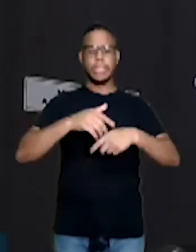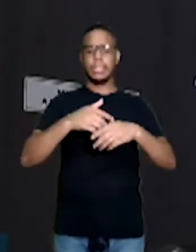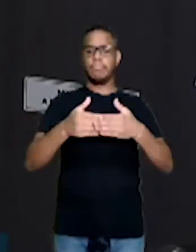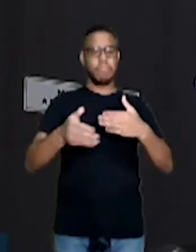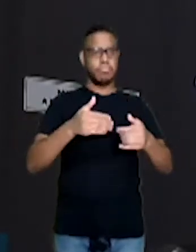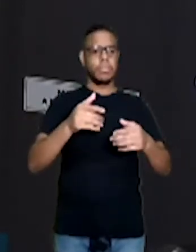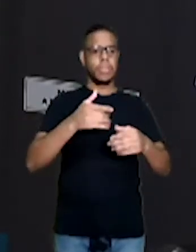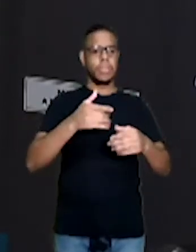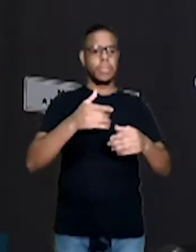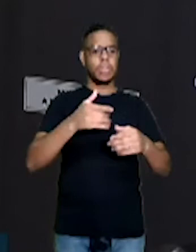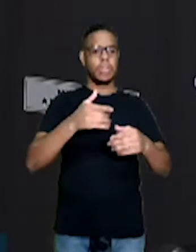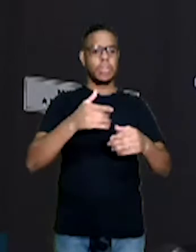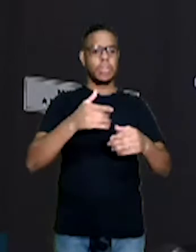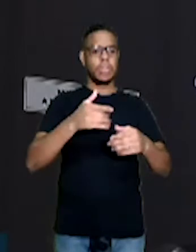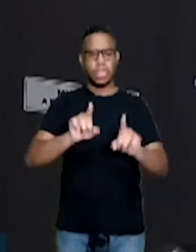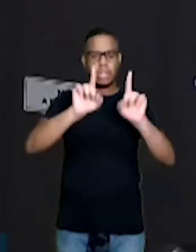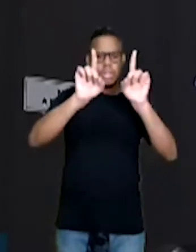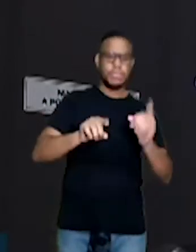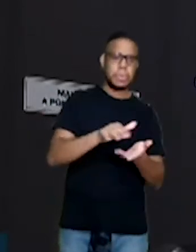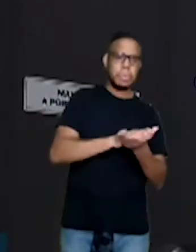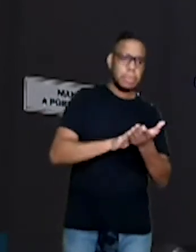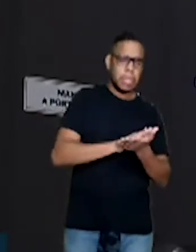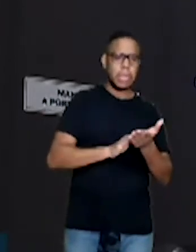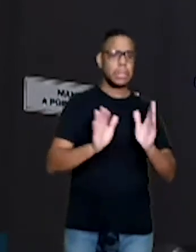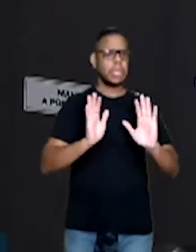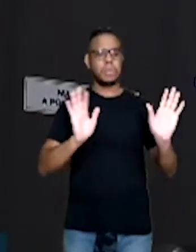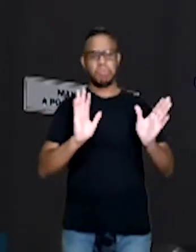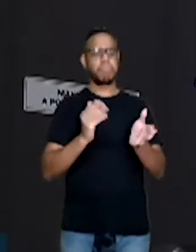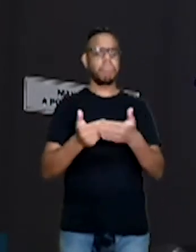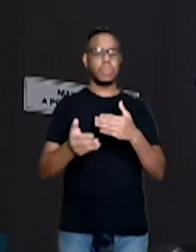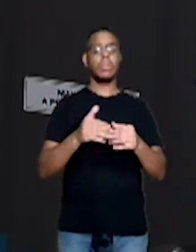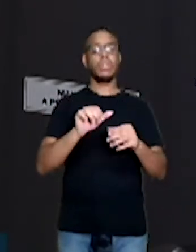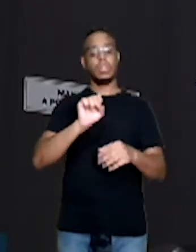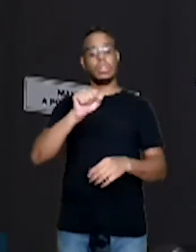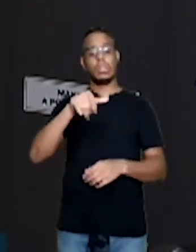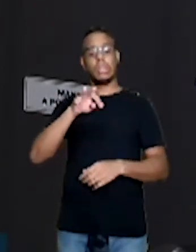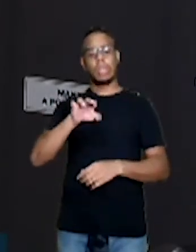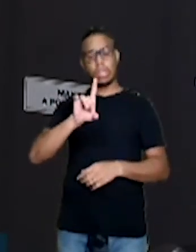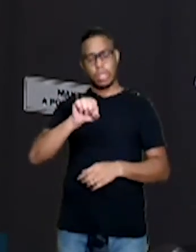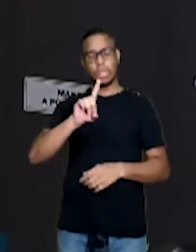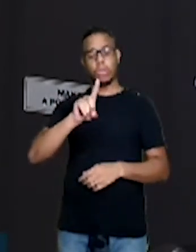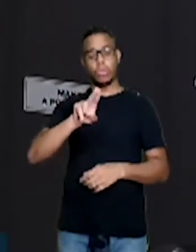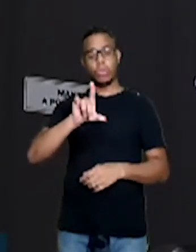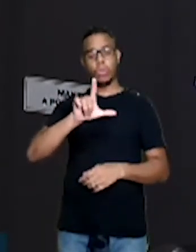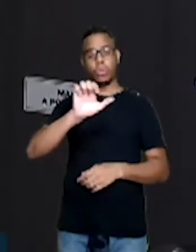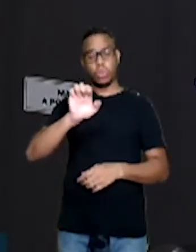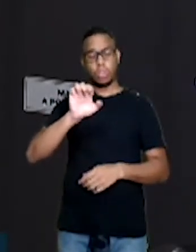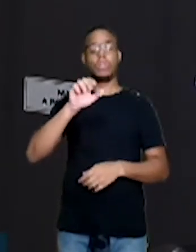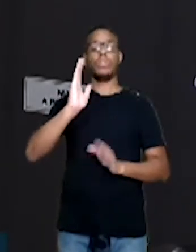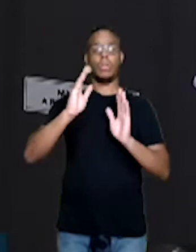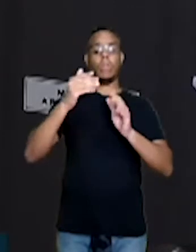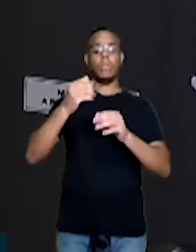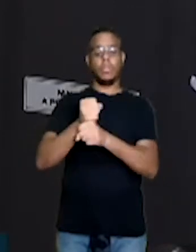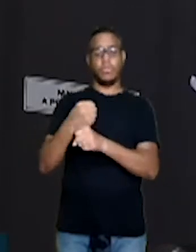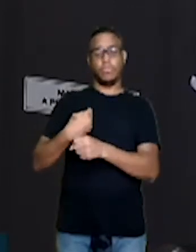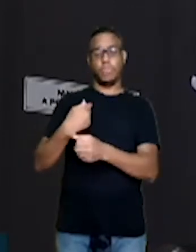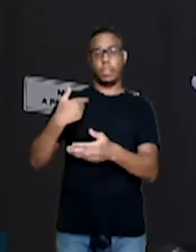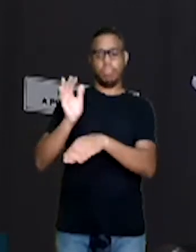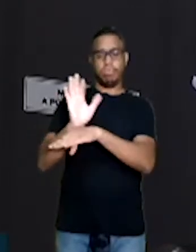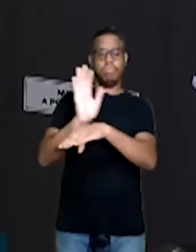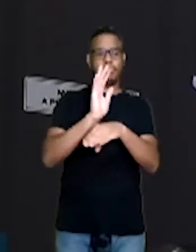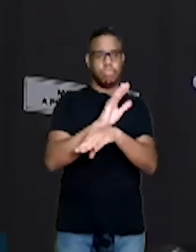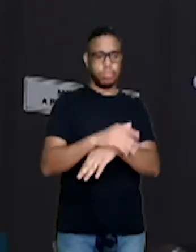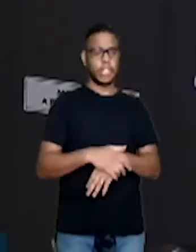deficiência física que tenham, e a Santa Dulce, ela dedicou. Então, nós entramos num momento